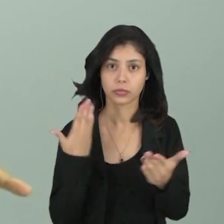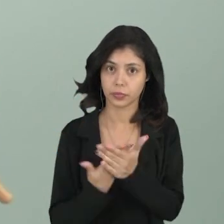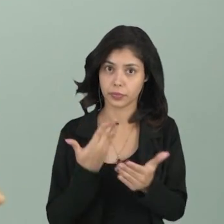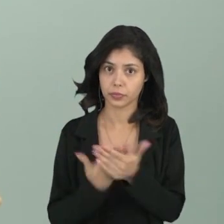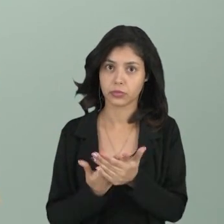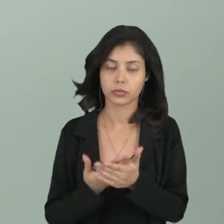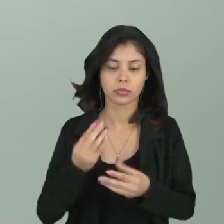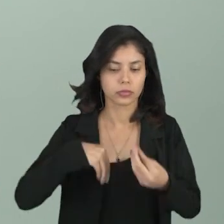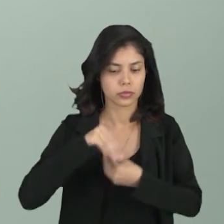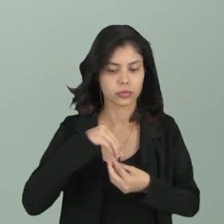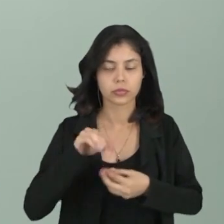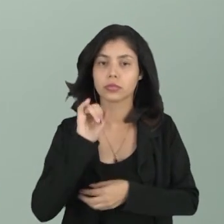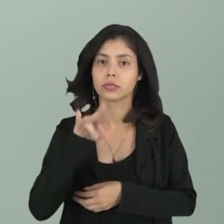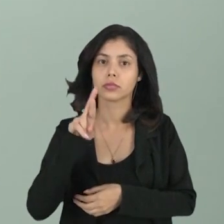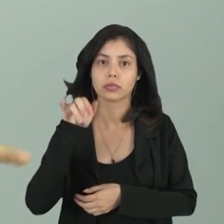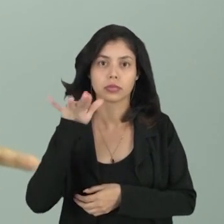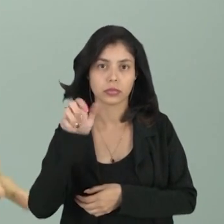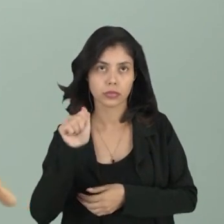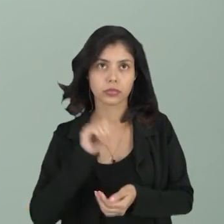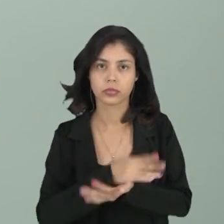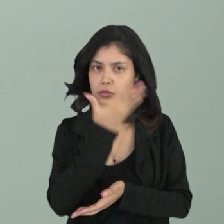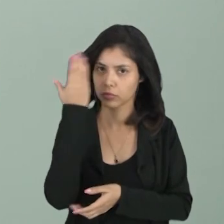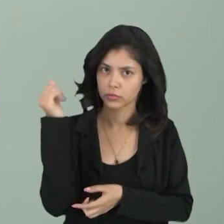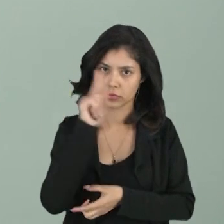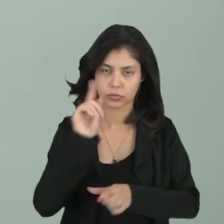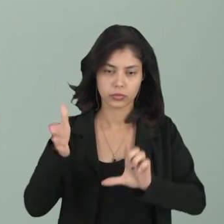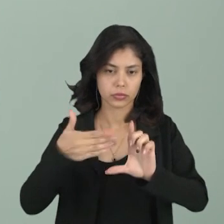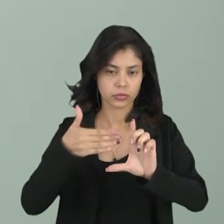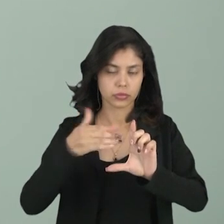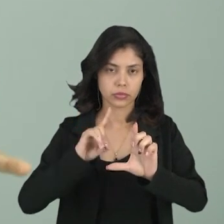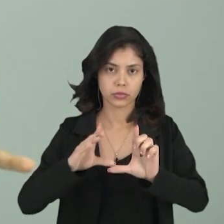os tipos de reações inorgânicas. Não deixe de acessar a